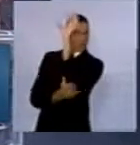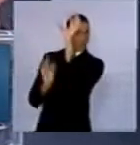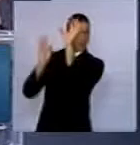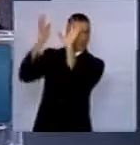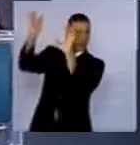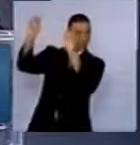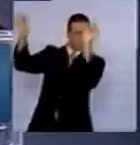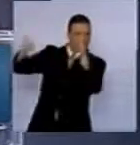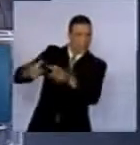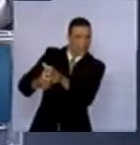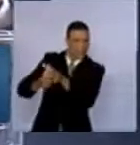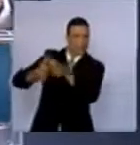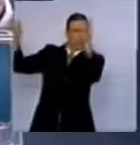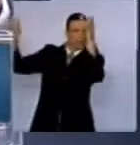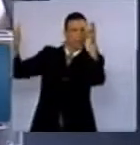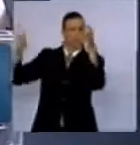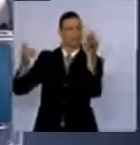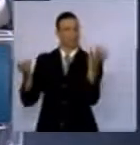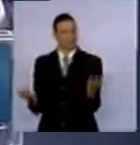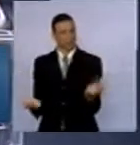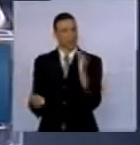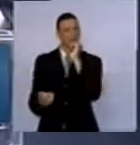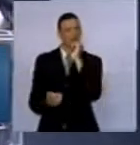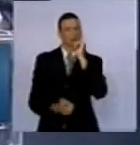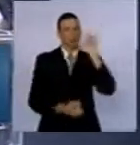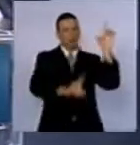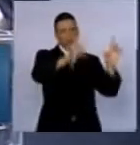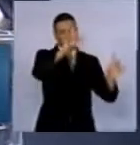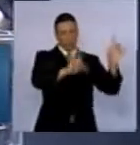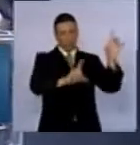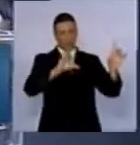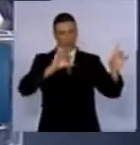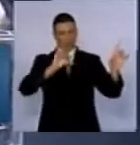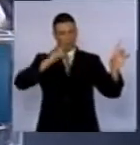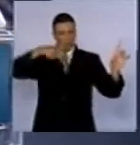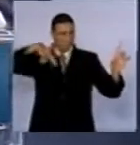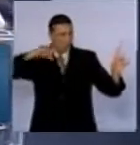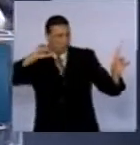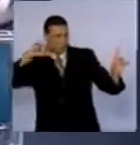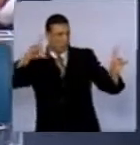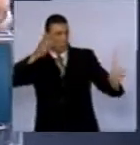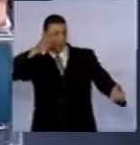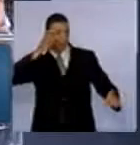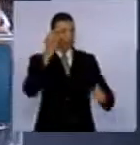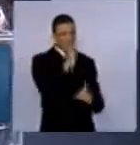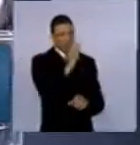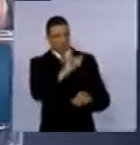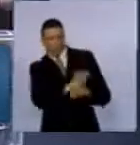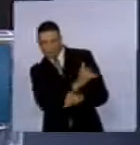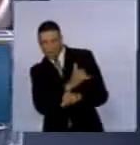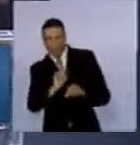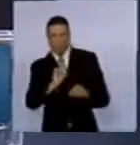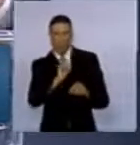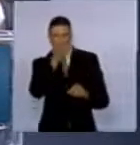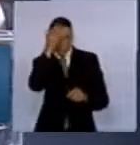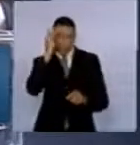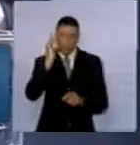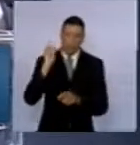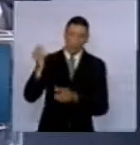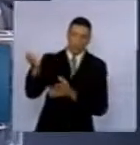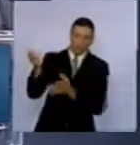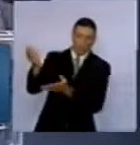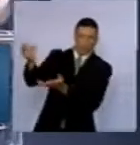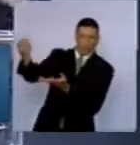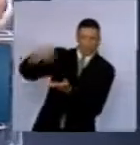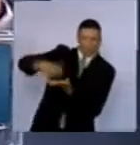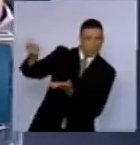enquanto produtores, é que os canais olhem para o conteúdo nacional como relevante e estratégico para cativar novos